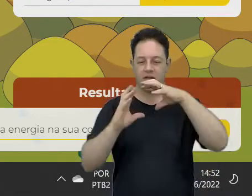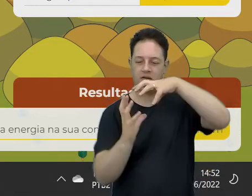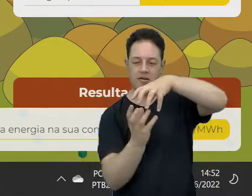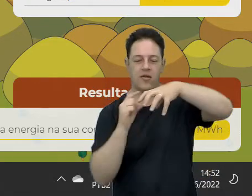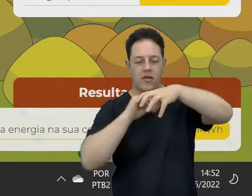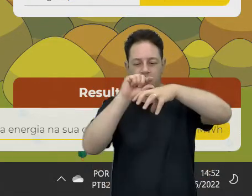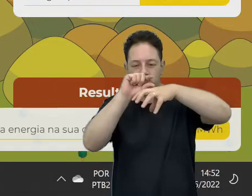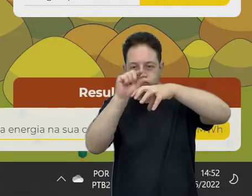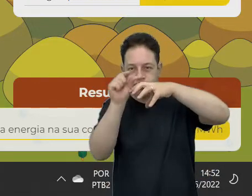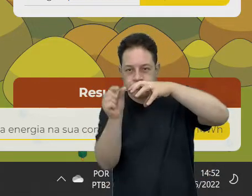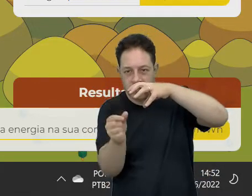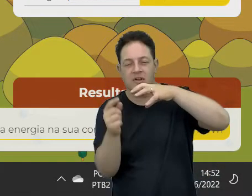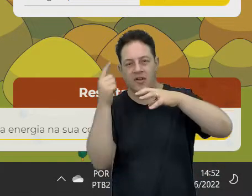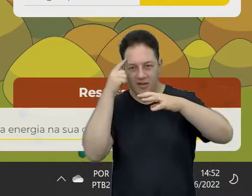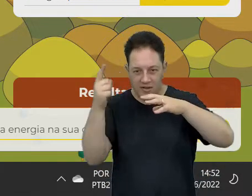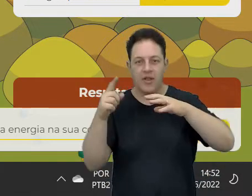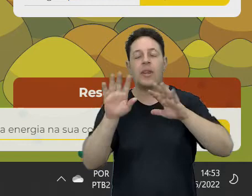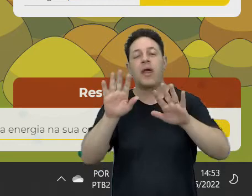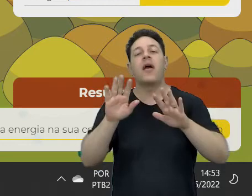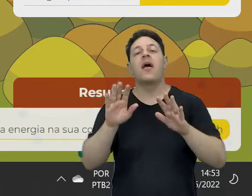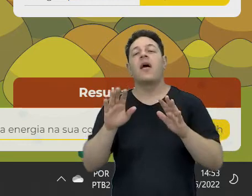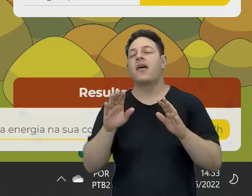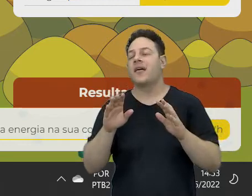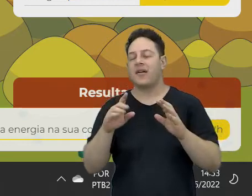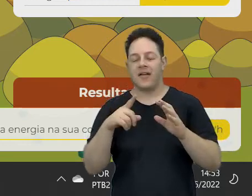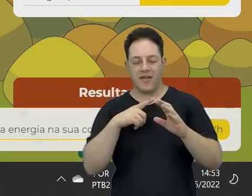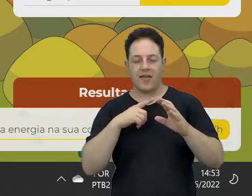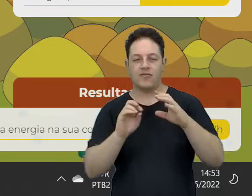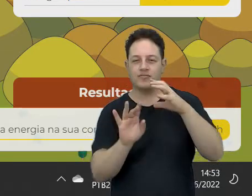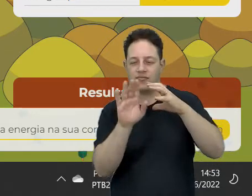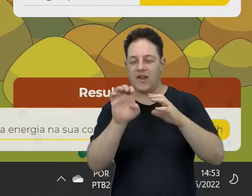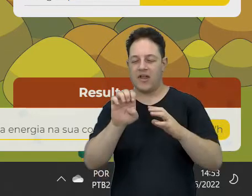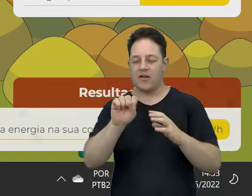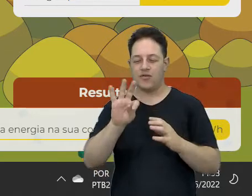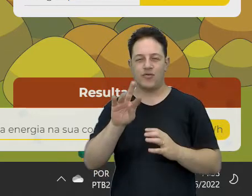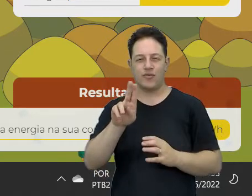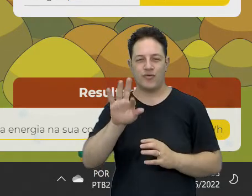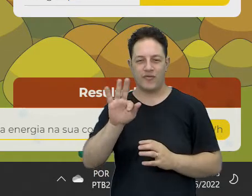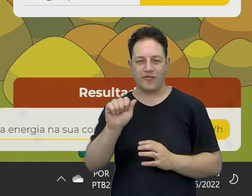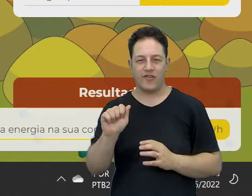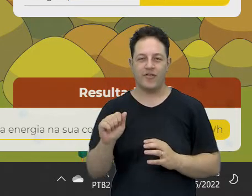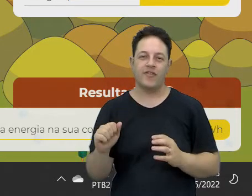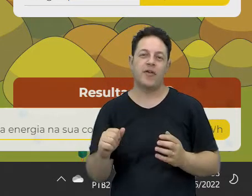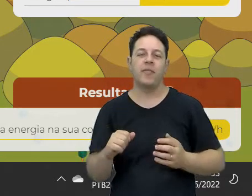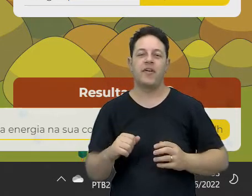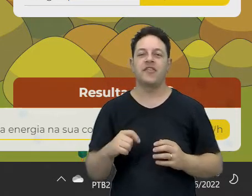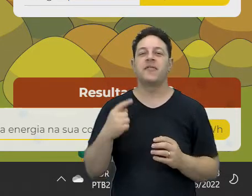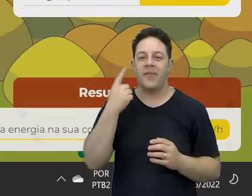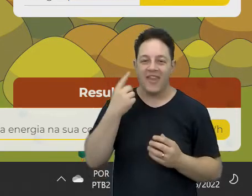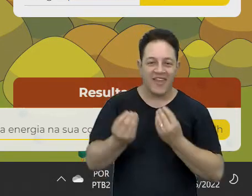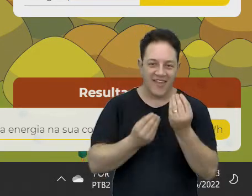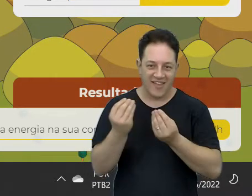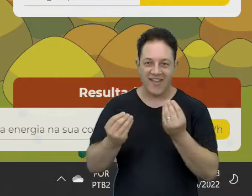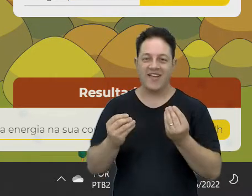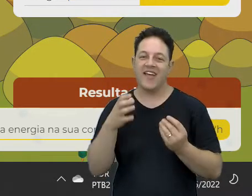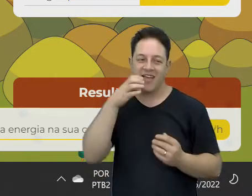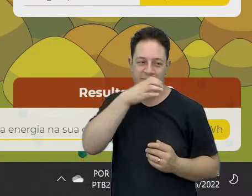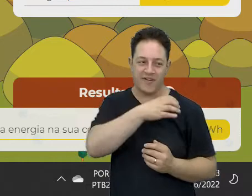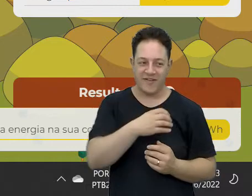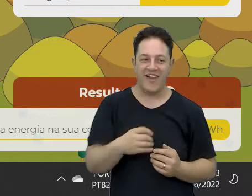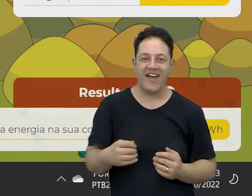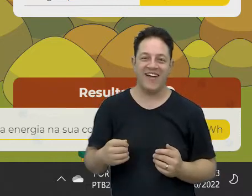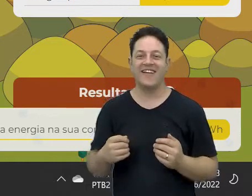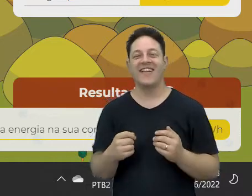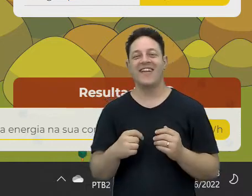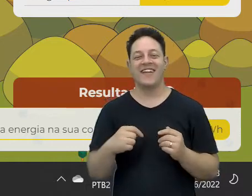isso, é legal ter efeito estufa, o problema é que se aumentar muito isso, fica muito quente e aí começa a ficar ruim, tá certo? Então